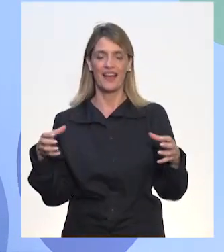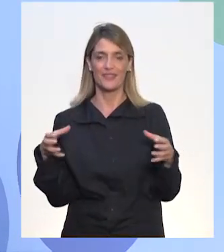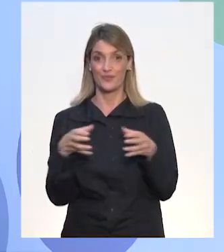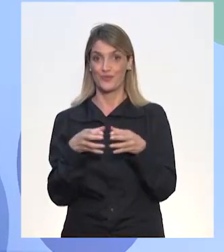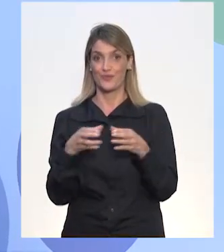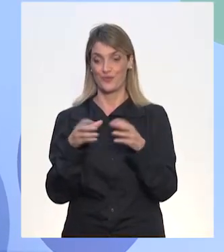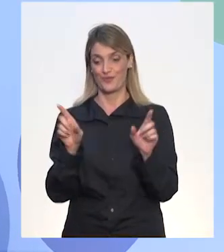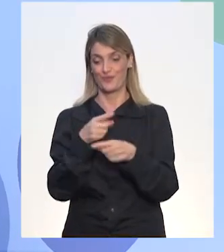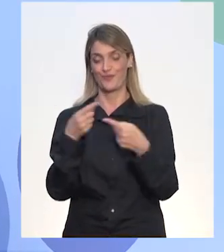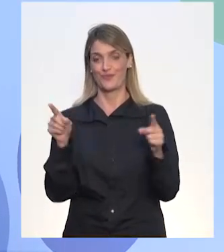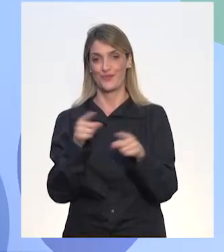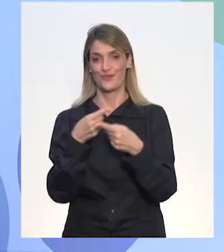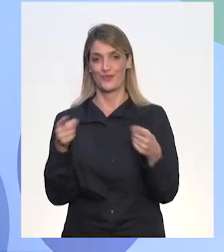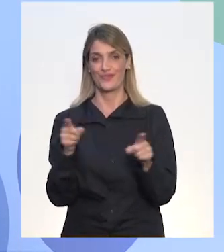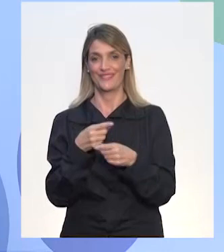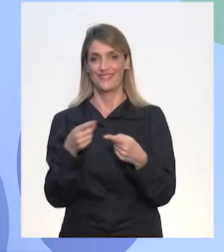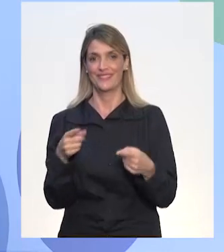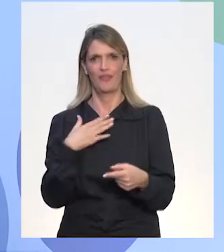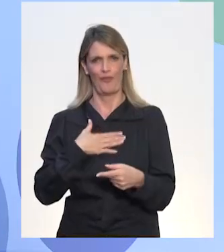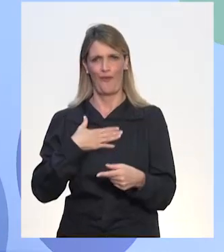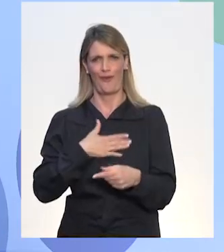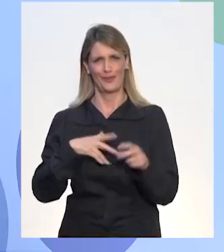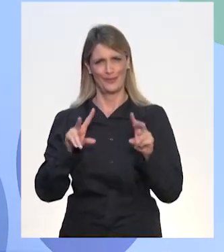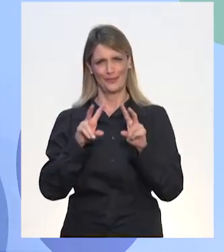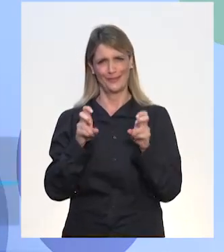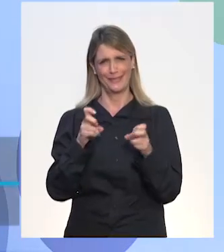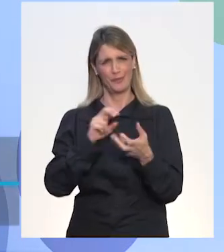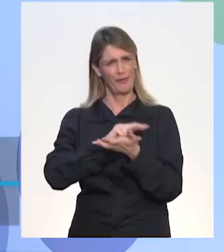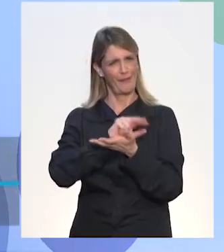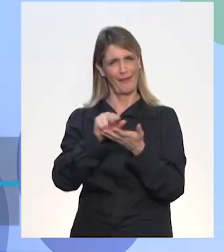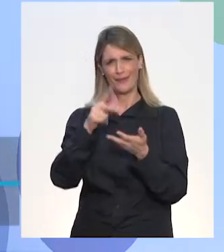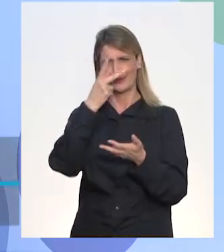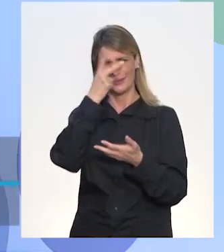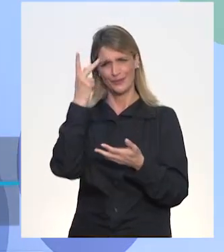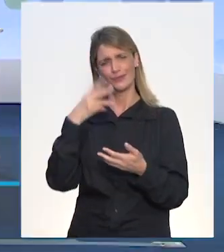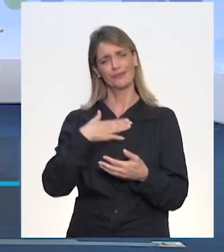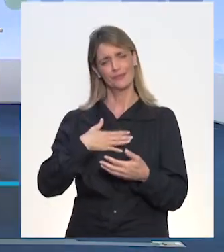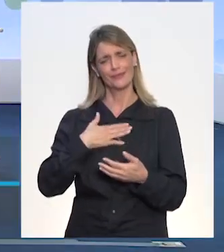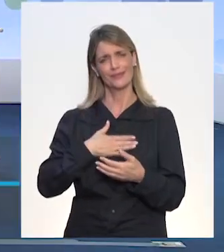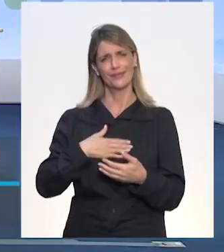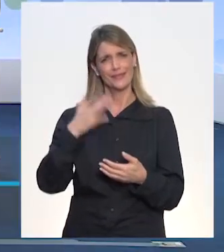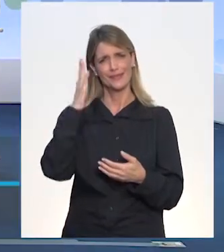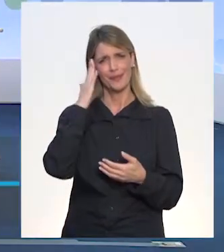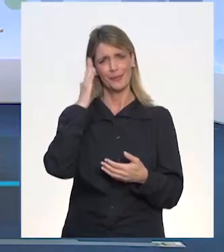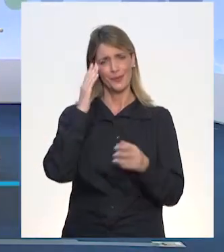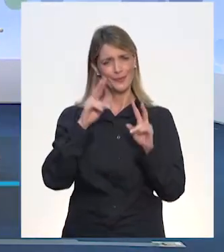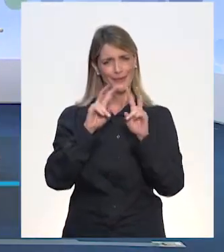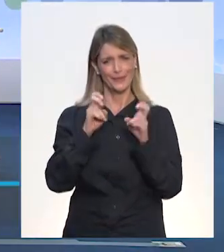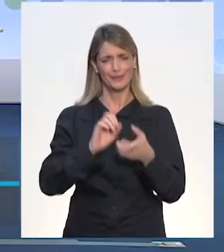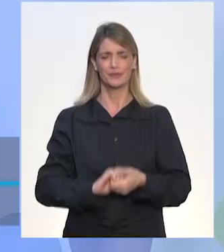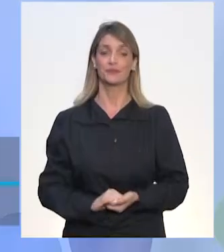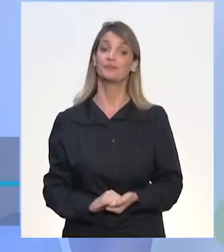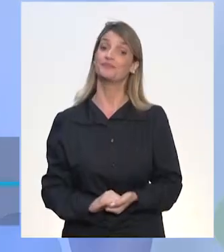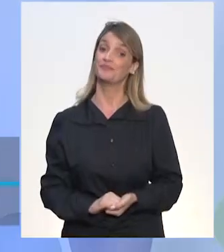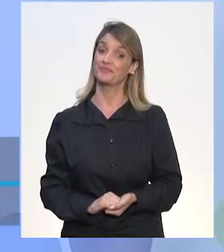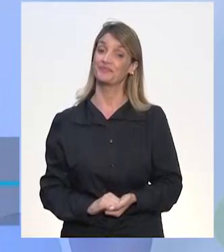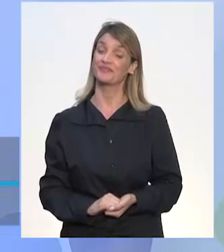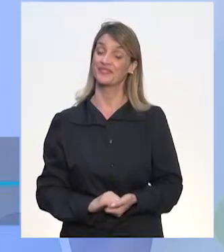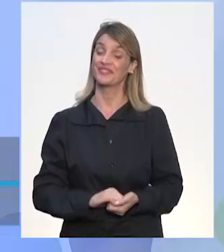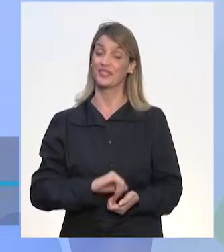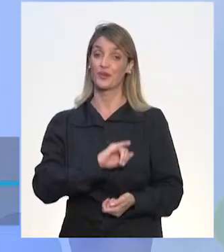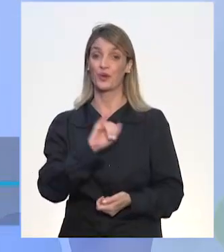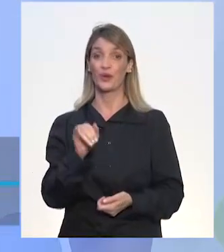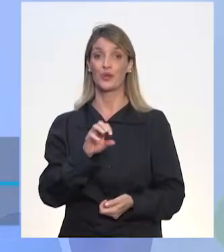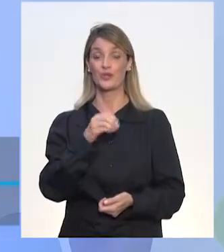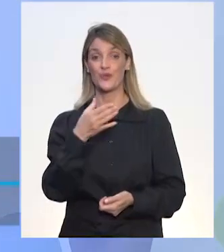mas ele, assim, muita gente também, eu gostaria de ouvir essas palavras a esse respeito também. Olha, bem lembrado, o João Baroni, ele teve